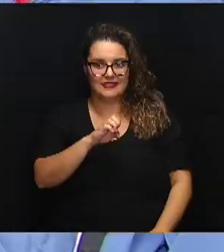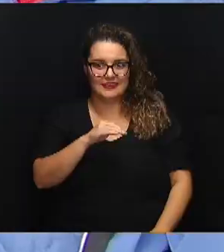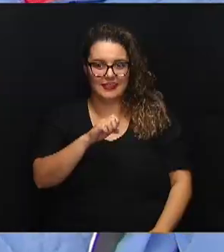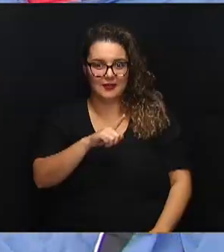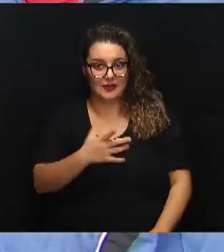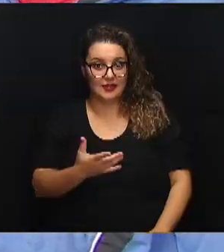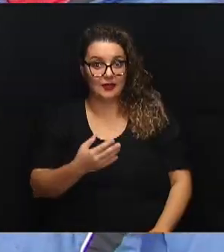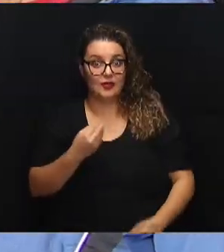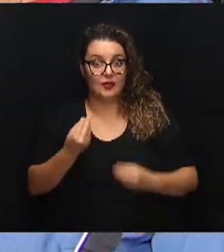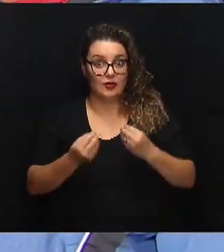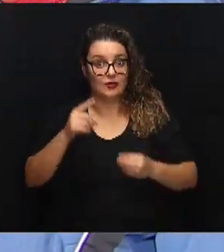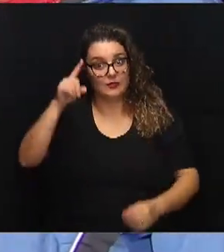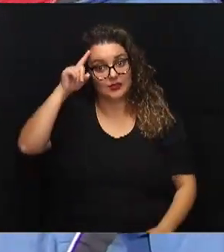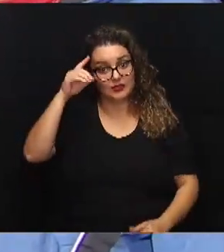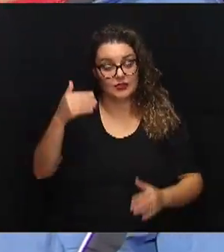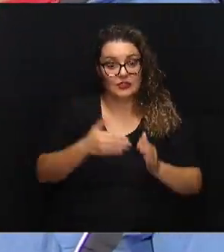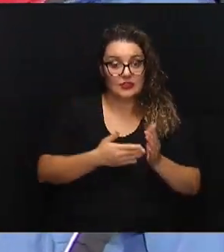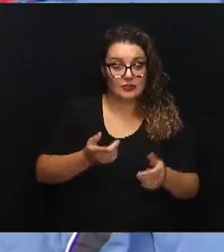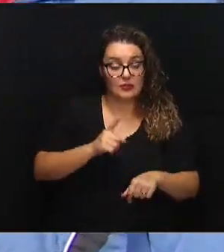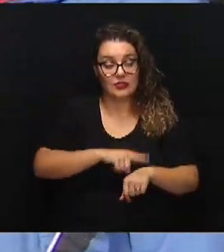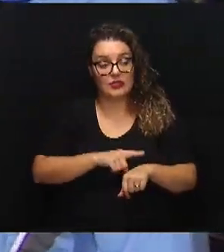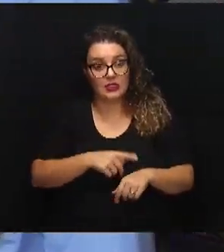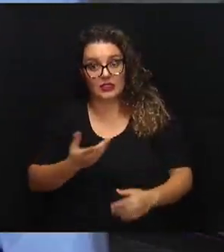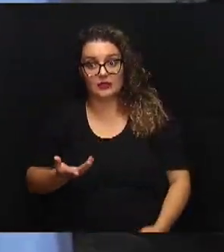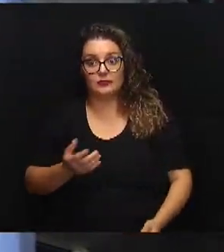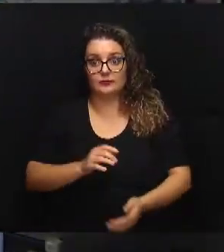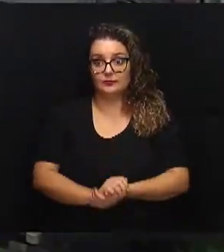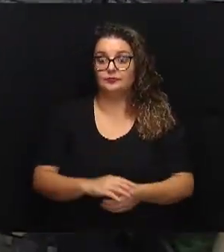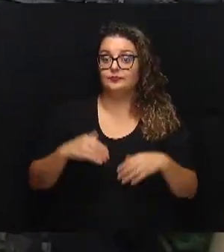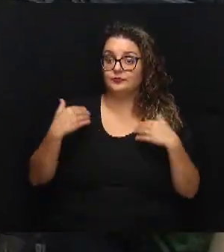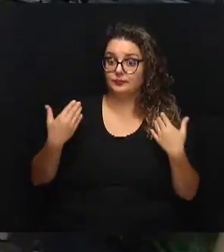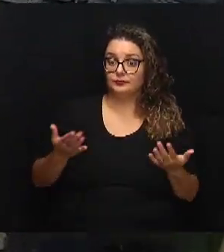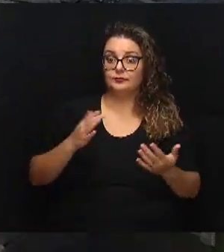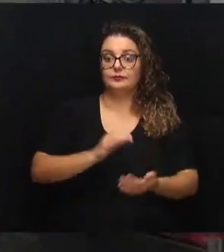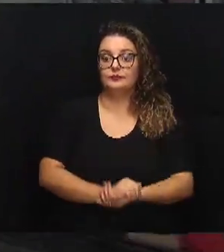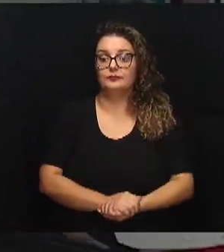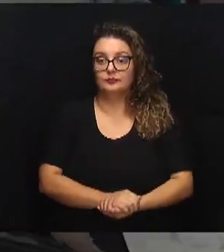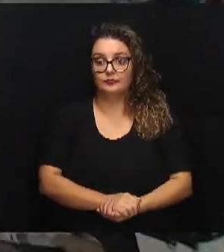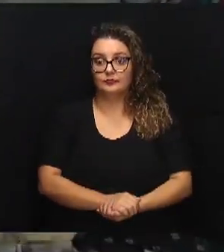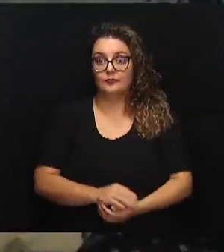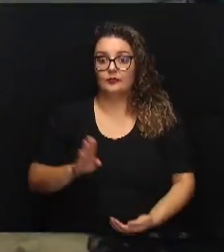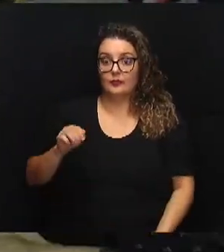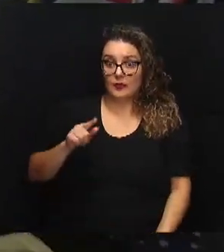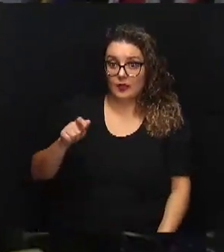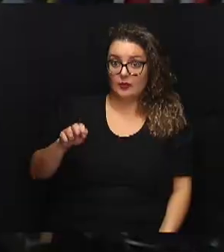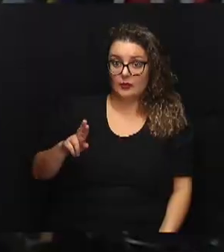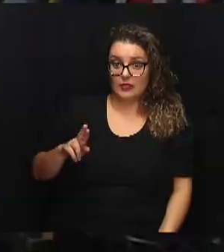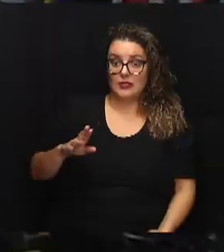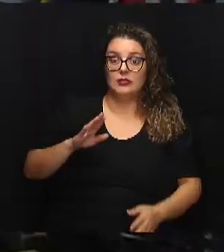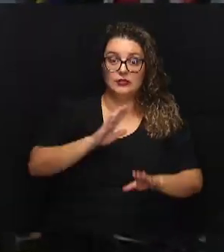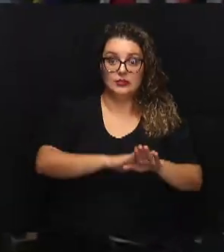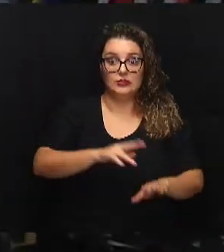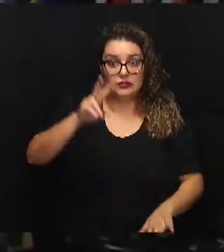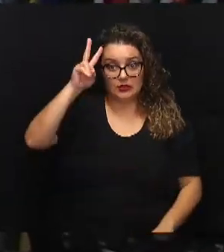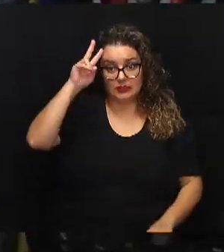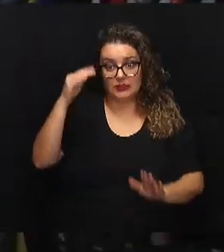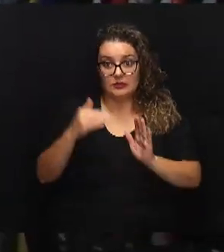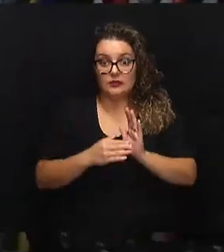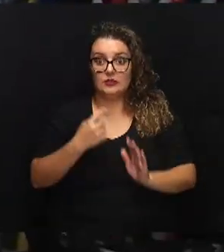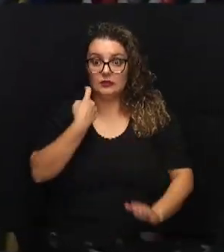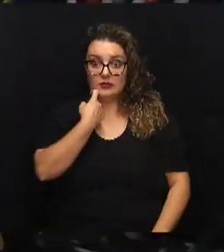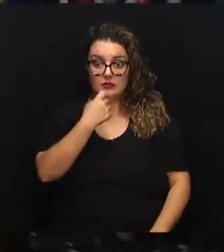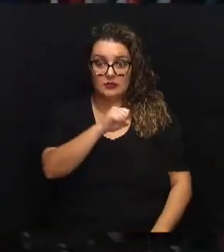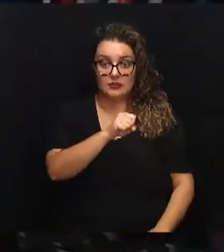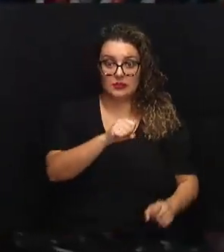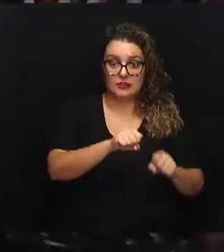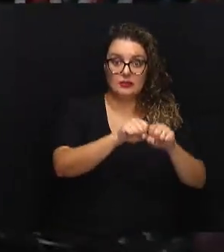funciona, de que dia, o horário que o pessoal pode vir? Então, o bazar funciona de segunda a sexta, das 8 às